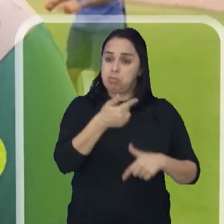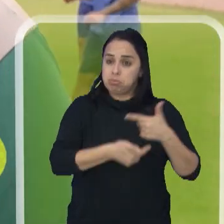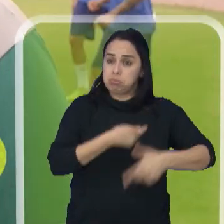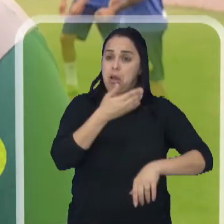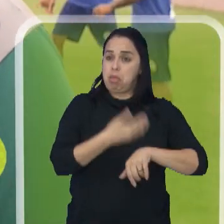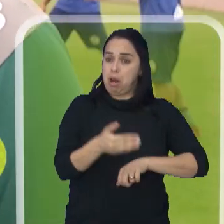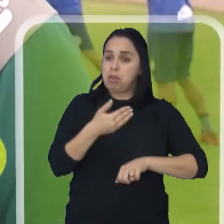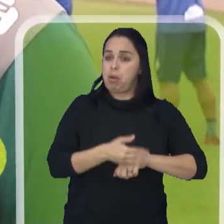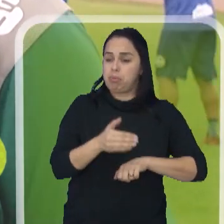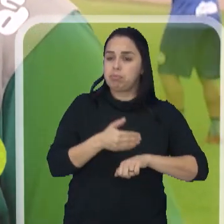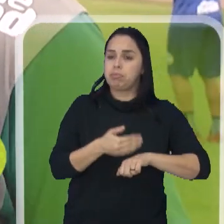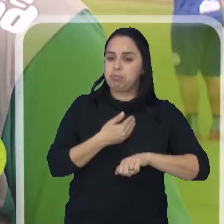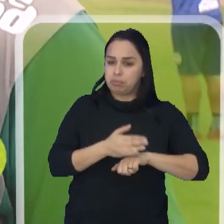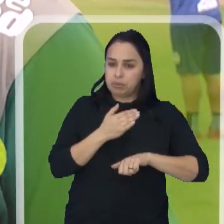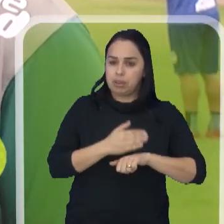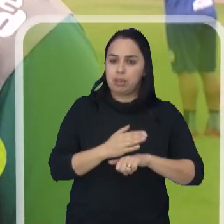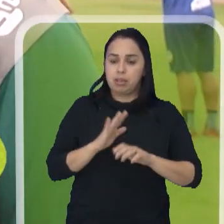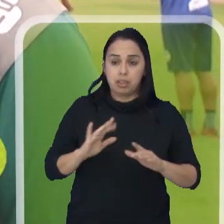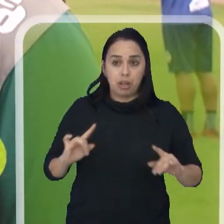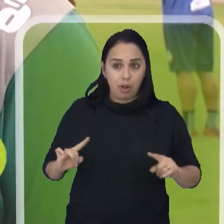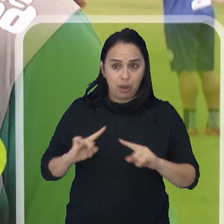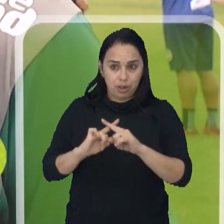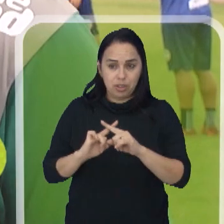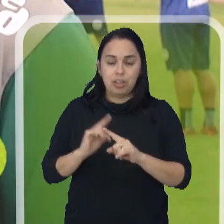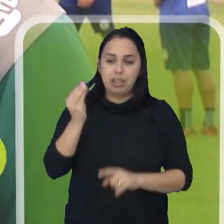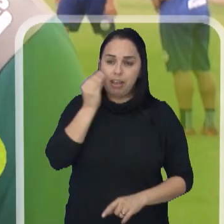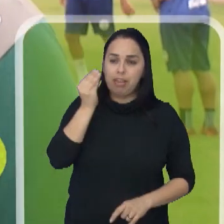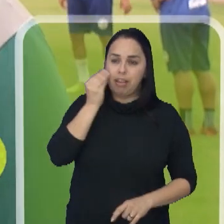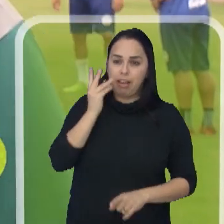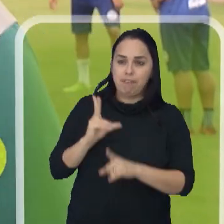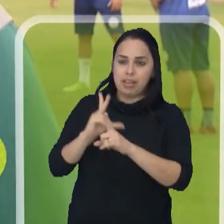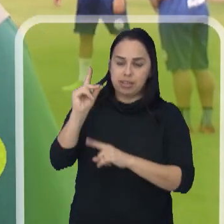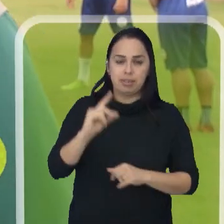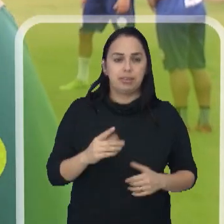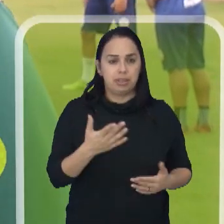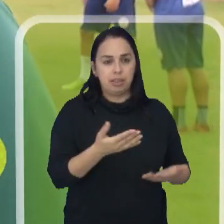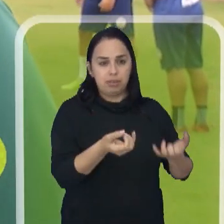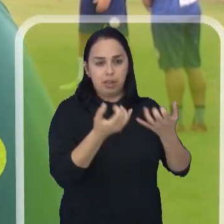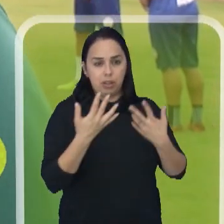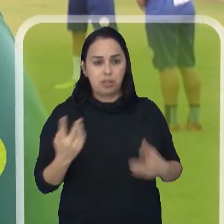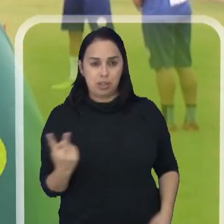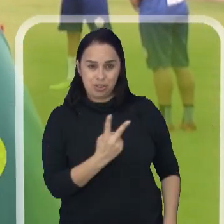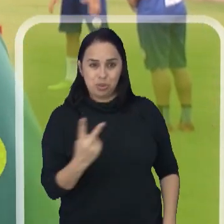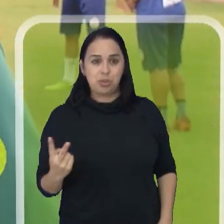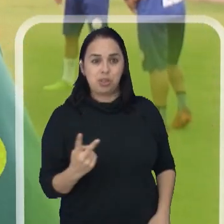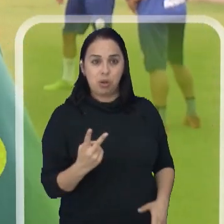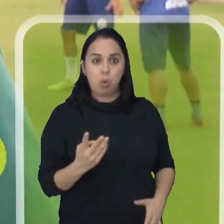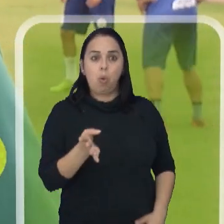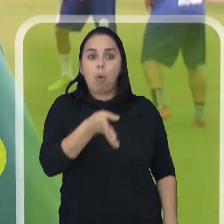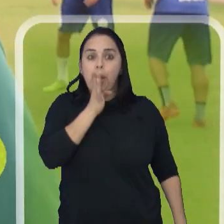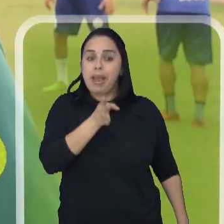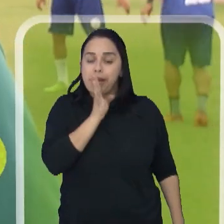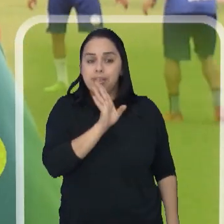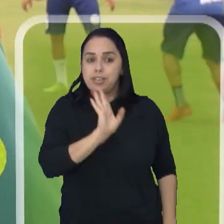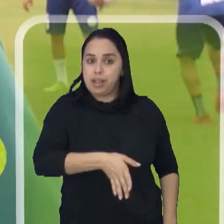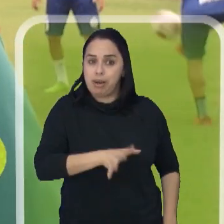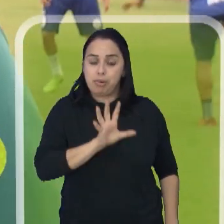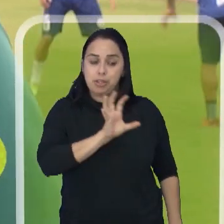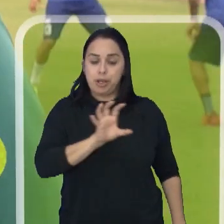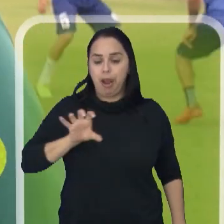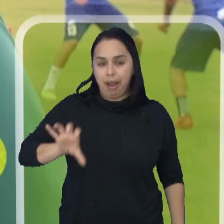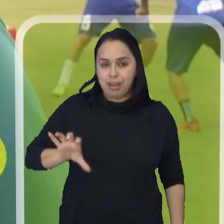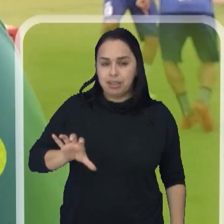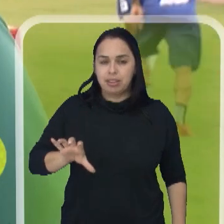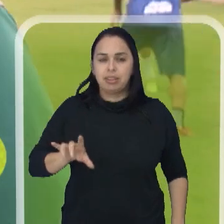que no jogo a gente vai poder fazer e buscar o grande resultado. Você falou, as 2 equipes se conhecem, né? Do mesmo jeito que você conhece eles, também